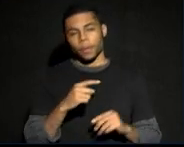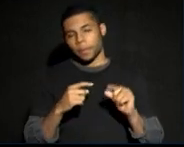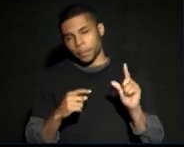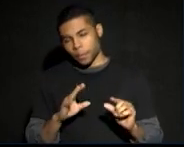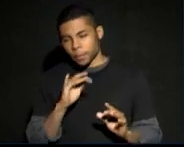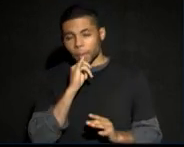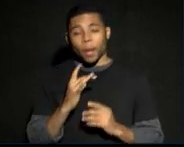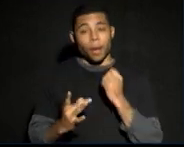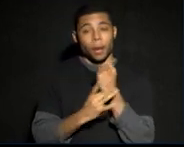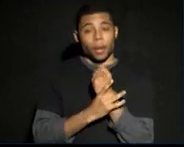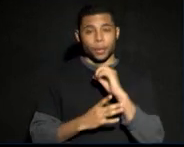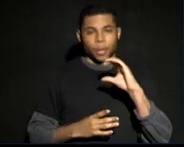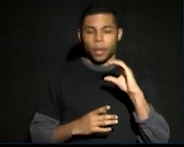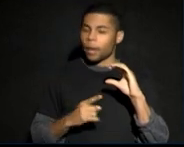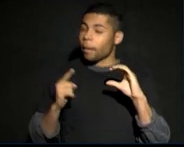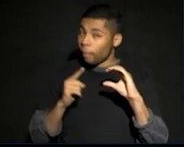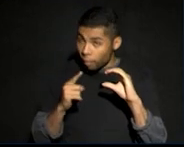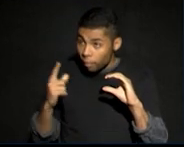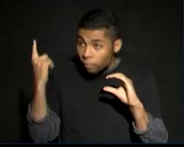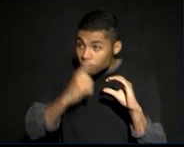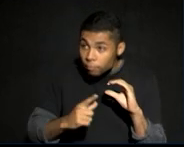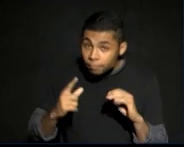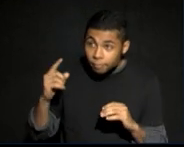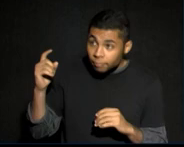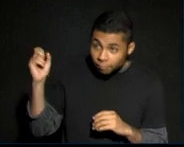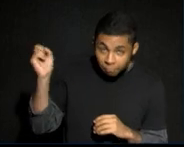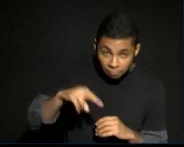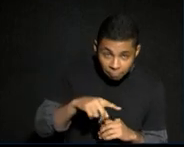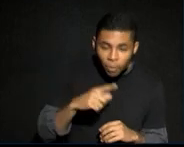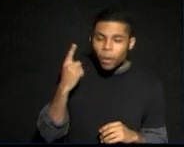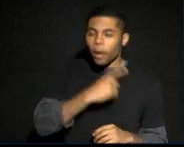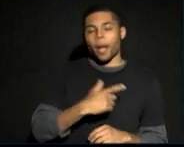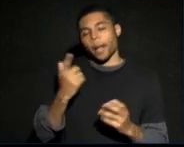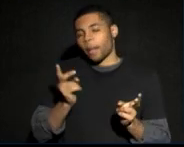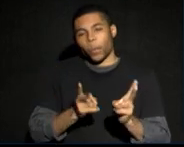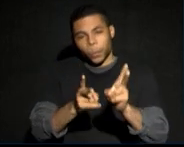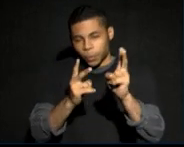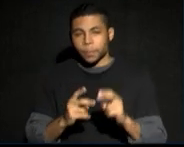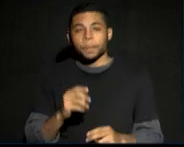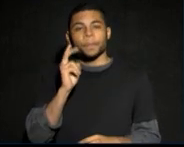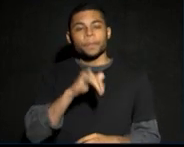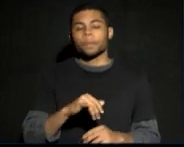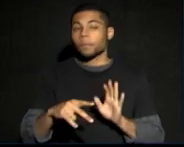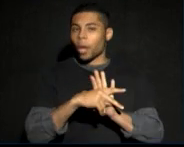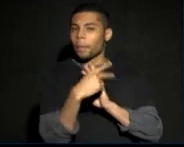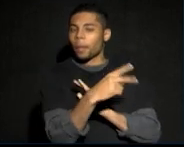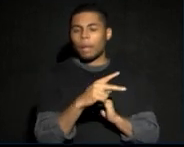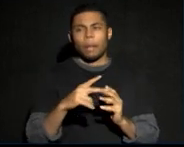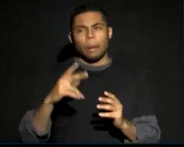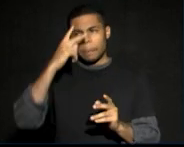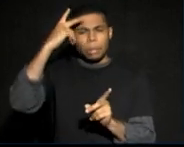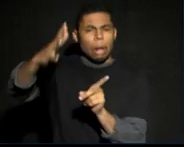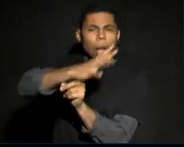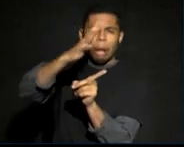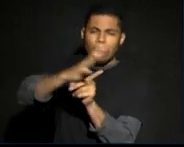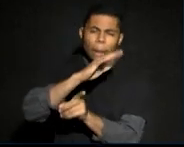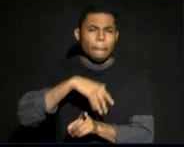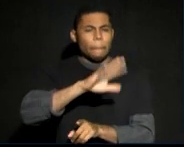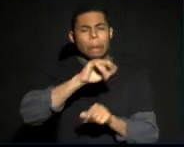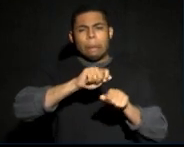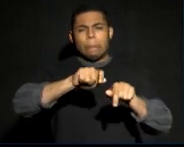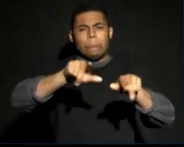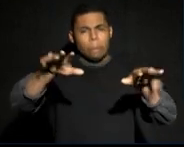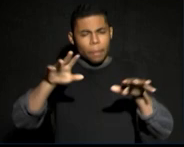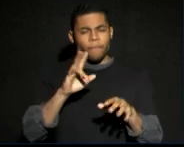garantia de crédito chegou para ficar é uma agenda que vai ser dinamizar vai que vai criar vida própria e vai se sua de